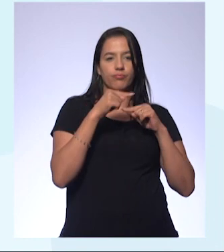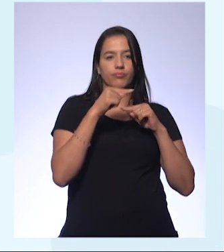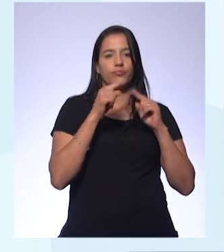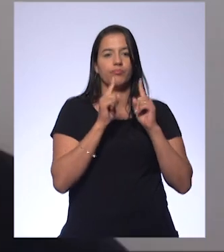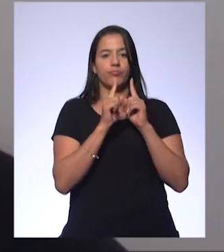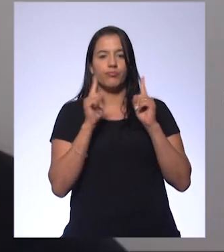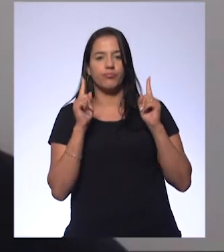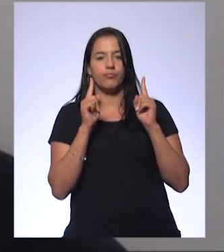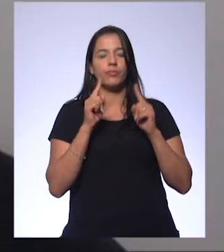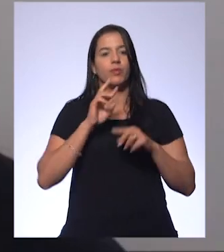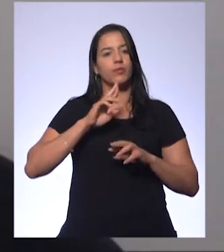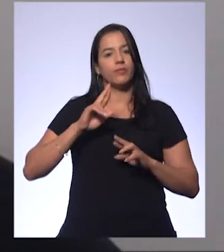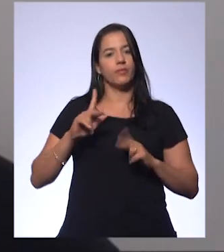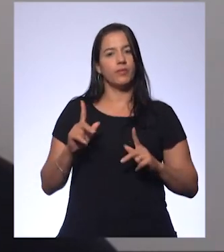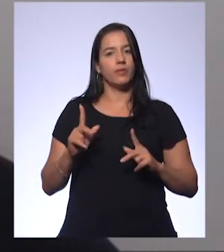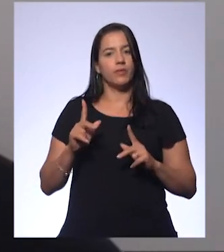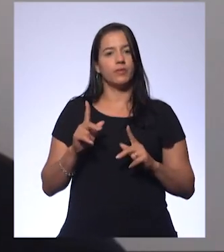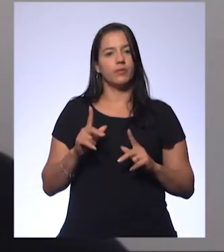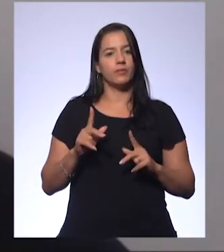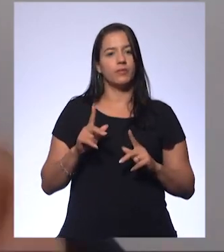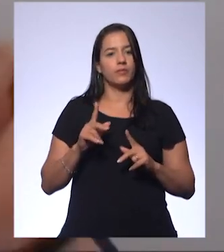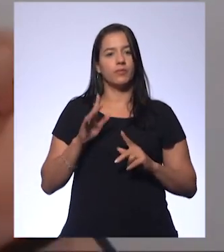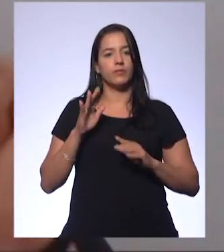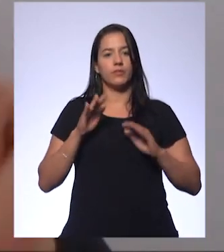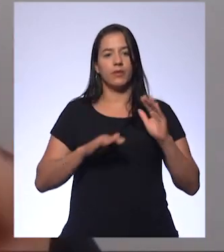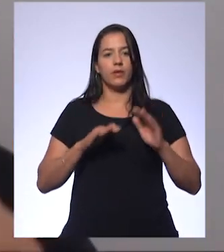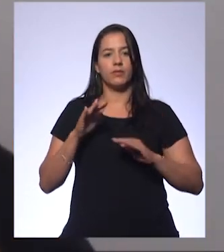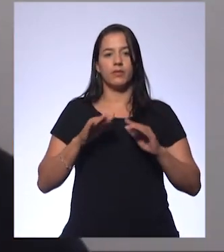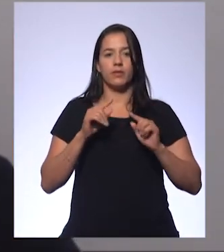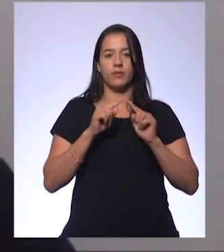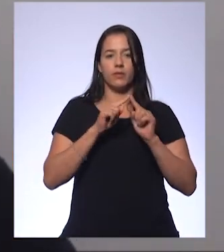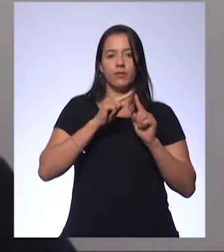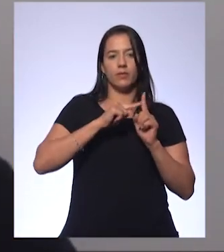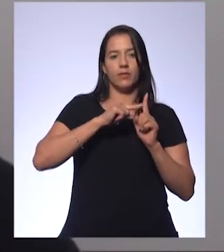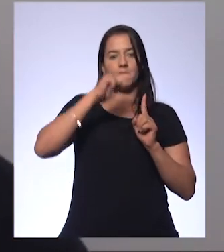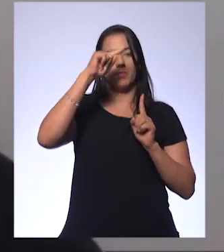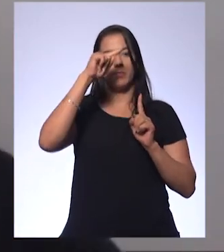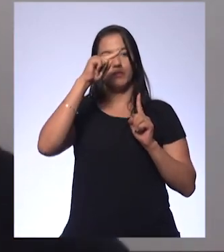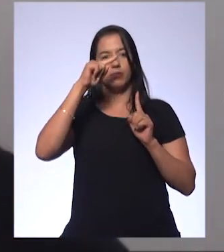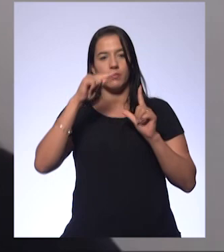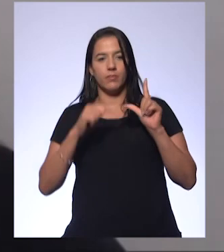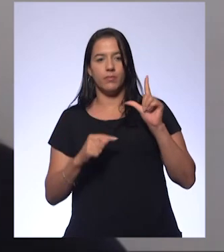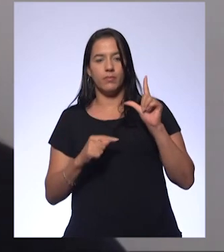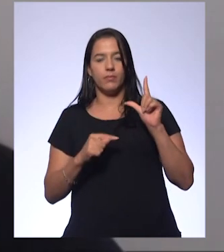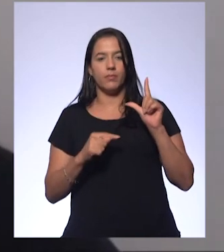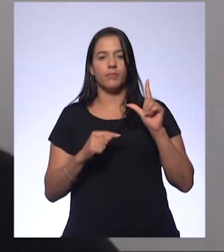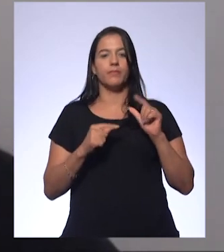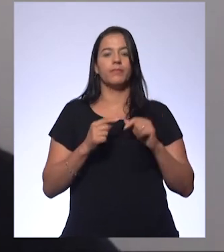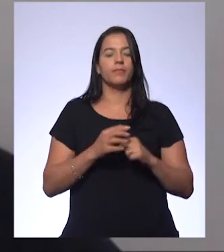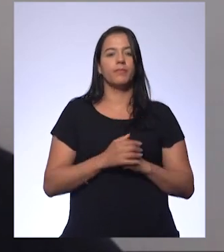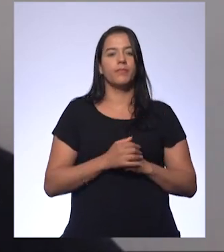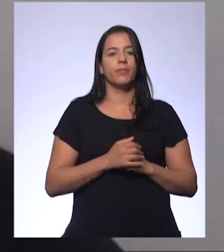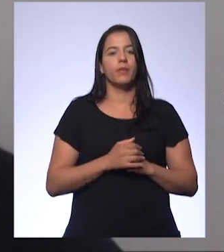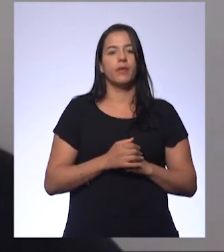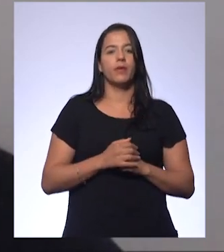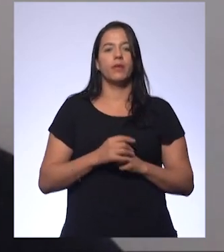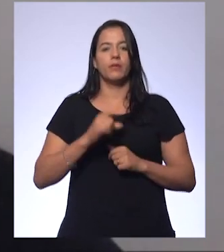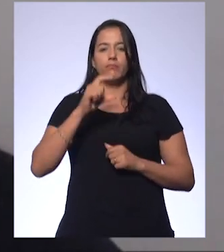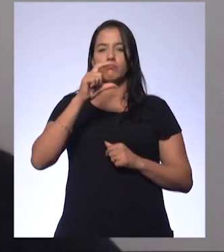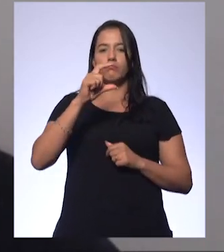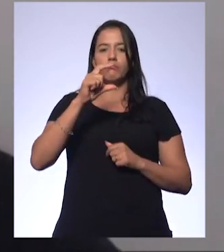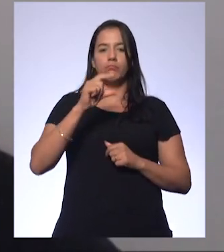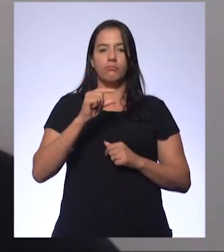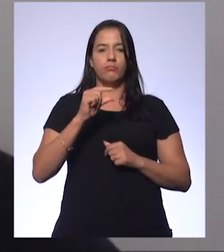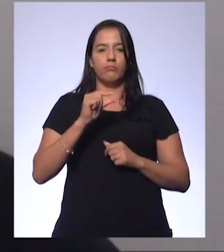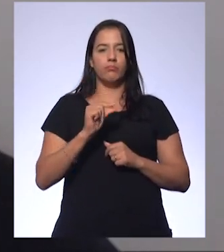uma configuração diferente, né, então o seu centrômero está mais para cima, está mais para baixo, né, o tamanho deles também,